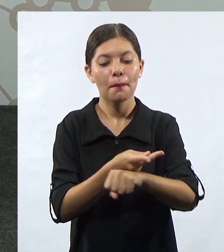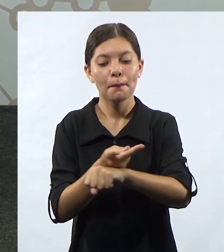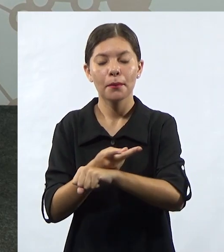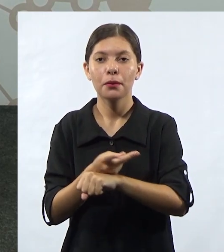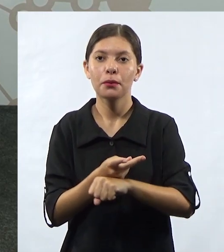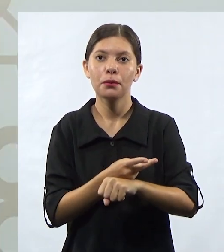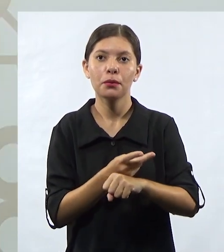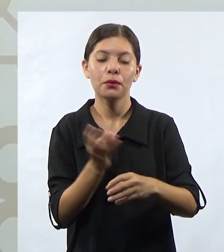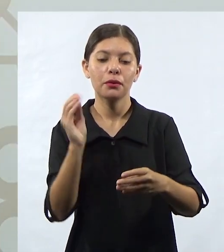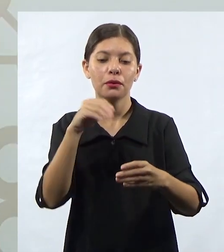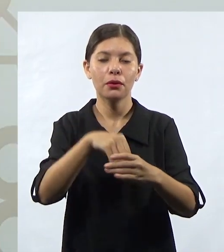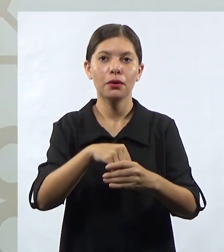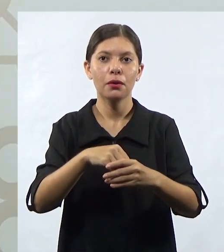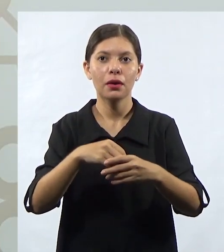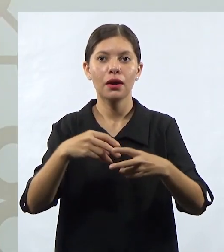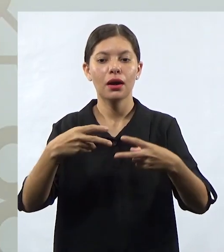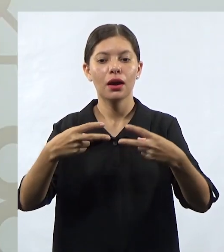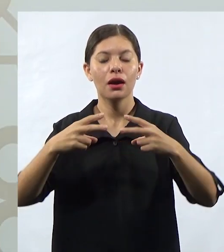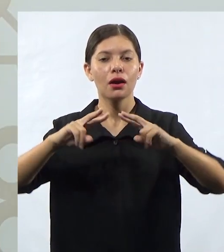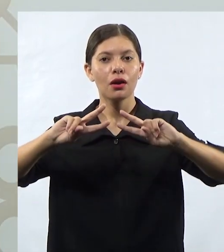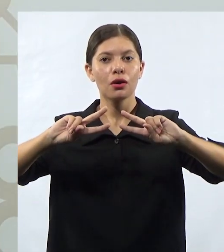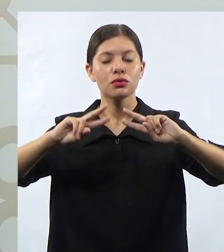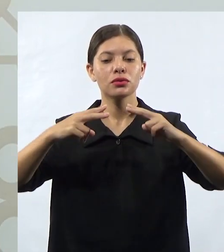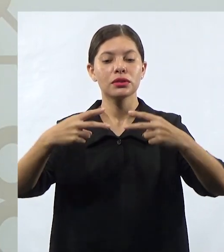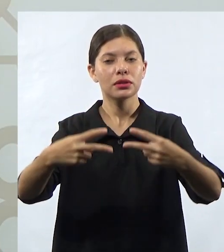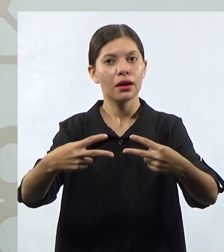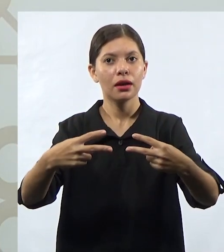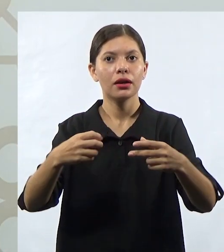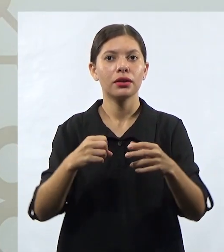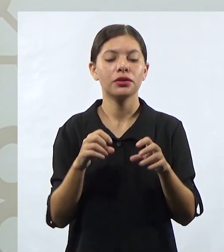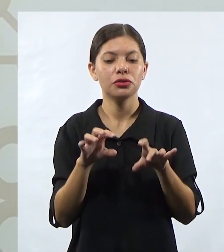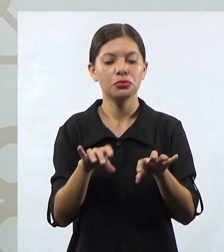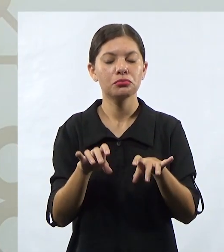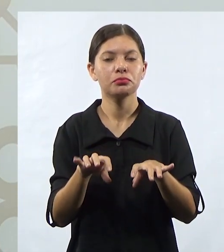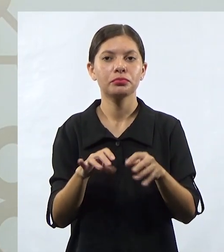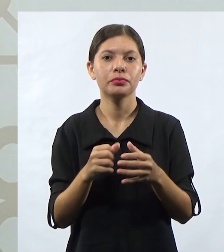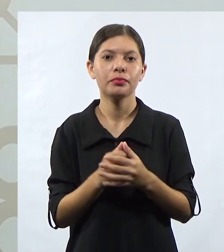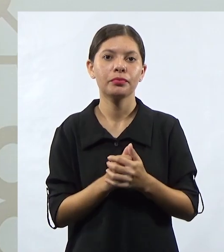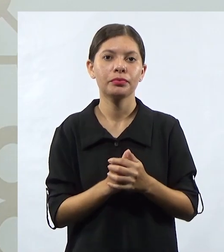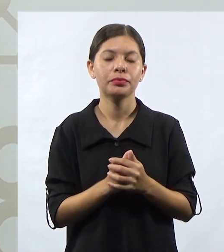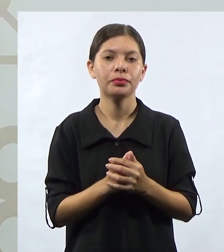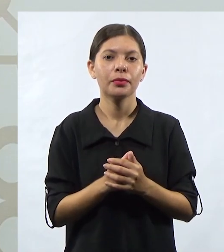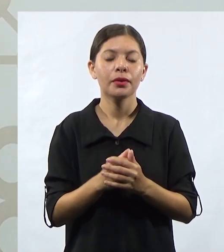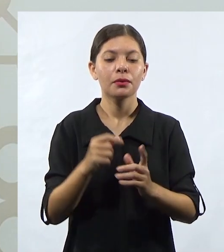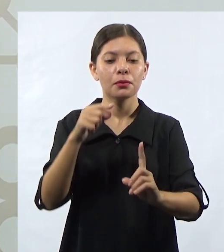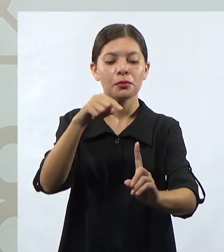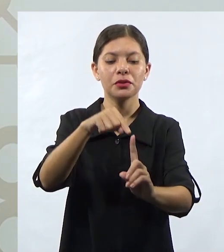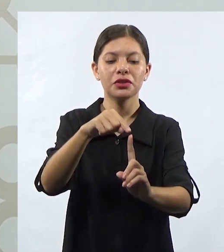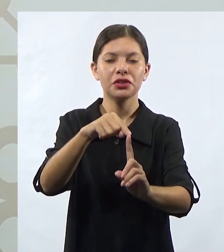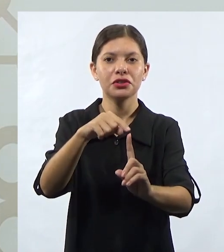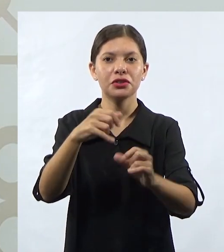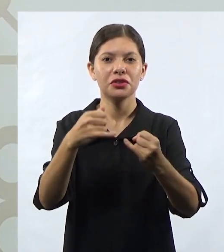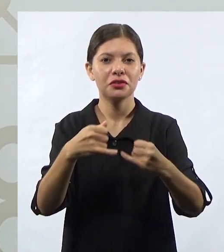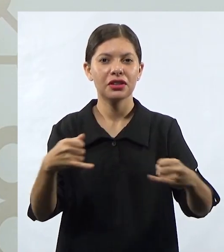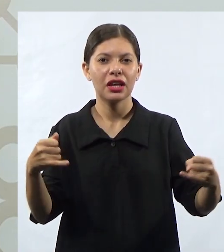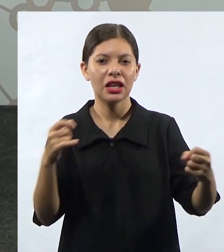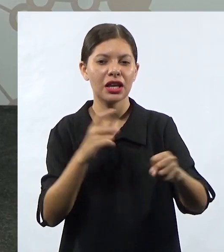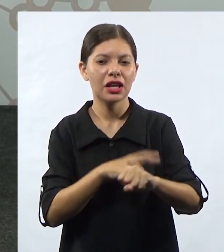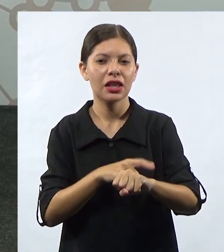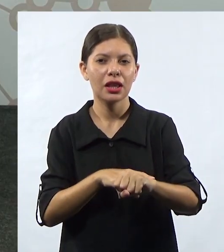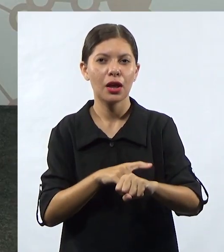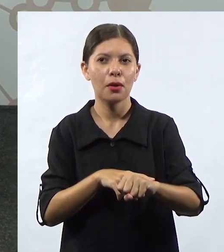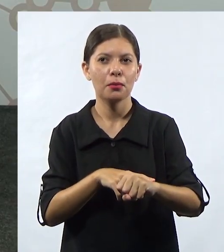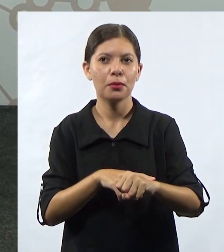a linha do tempo em si, ela não tem esse objetivo de trazer uma carga